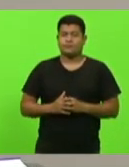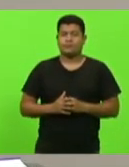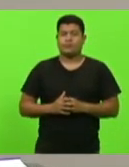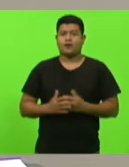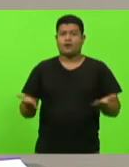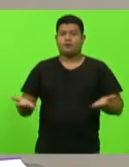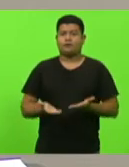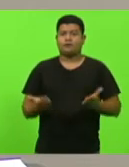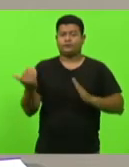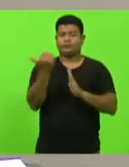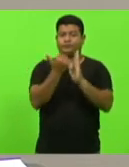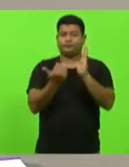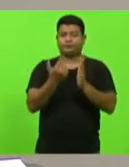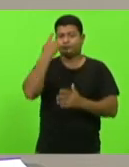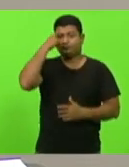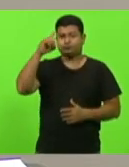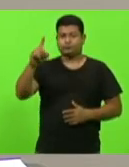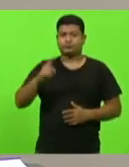passamos para a ordem do dia.